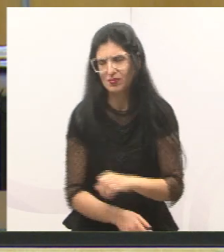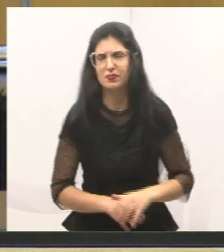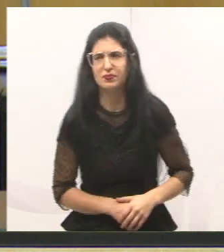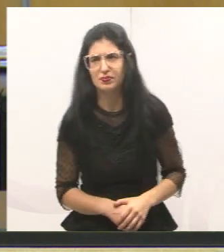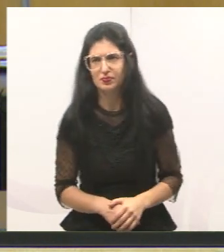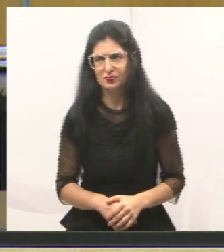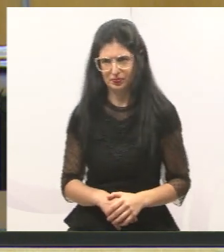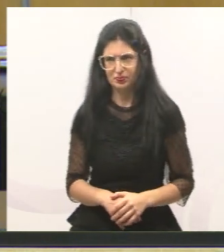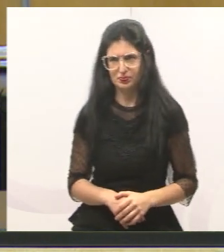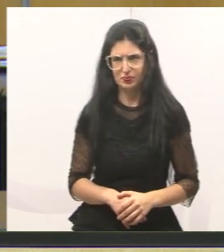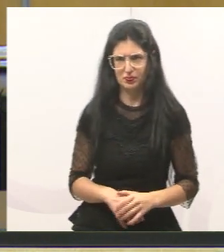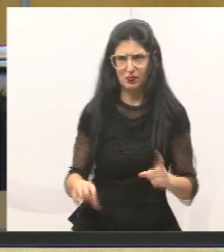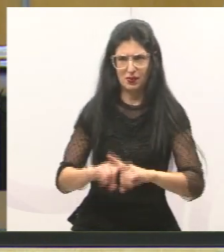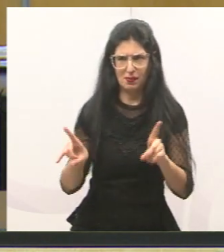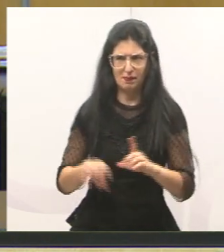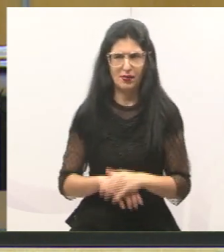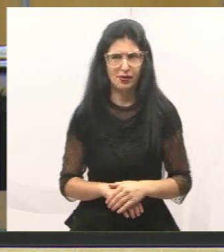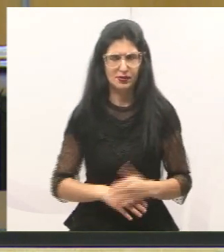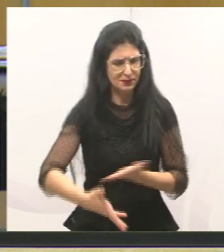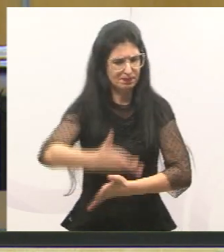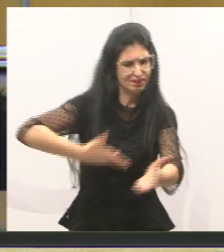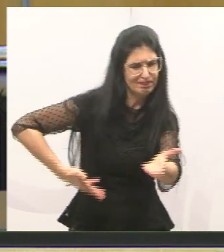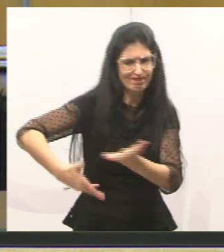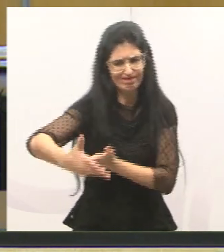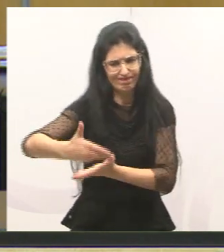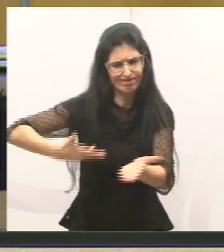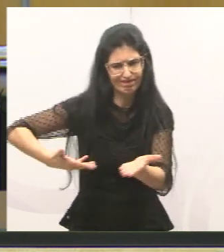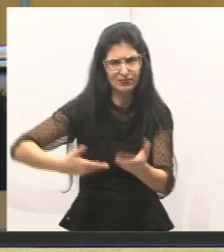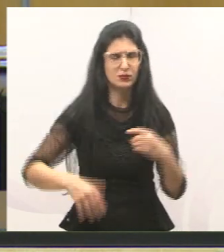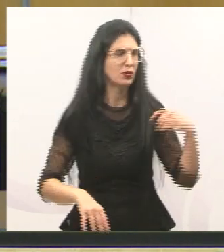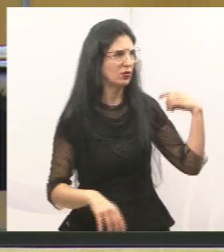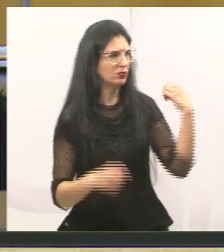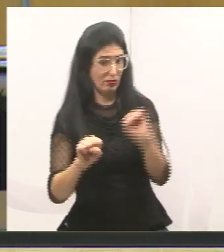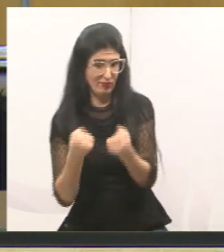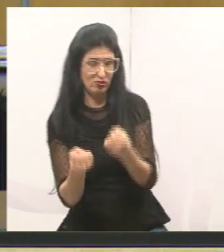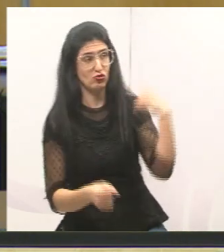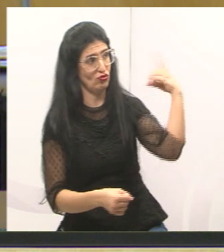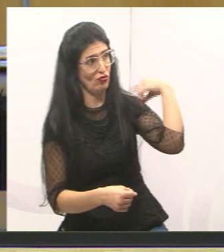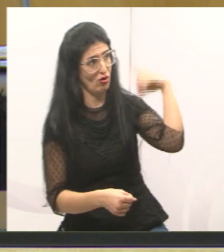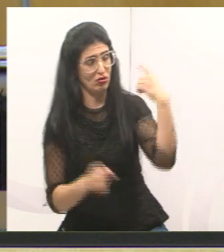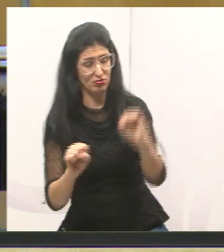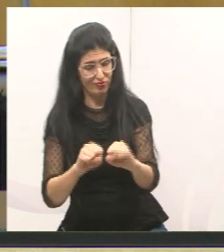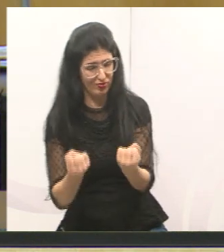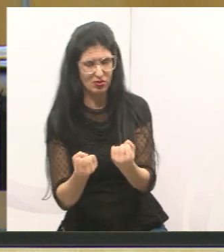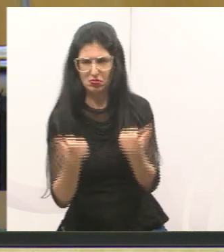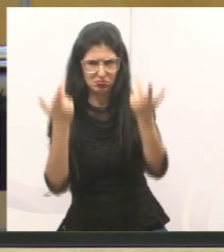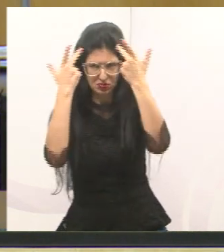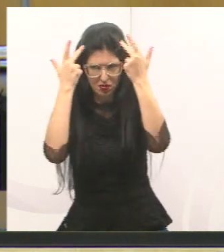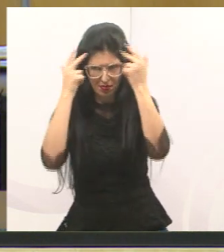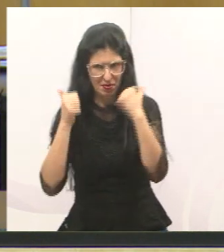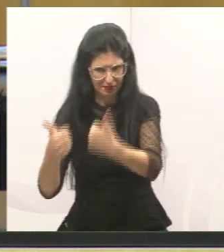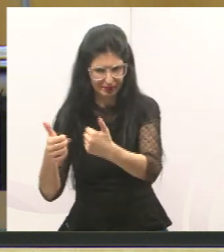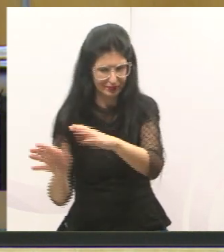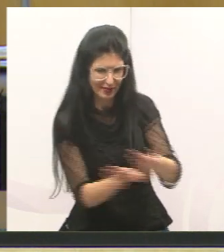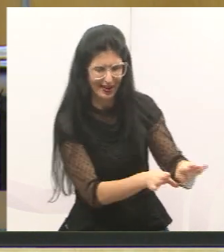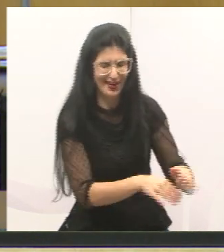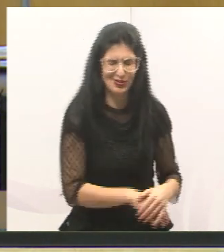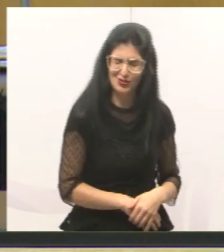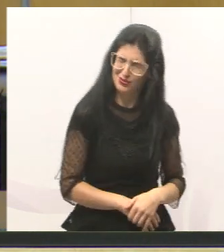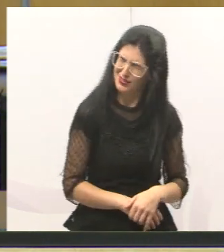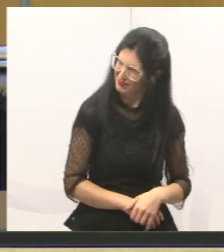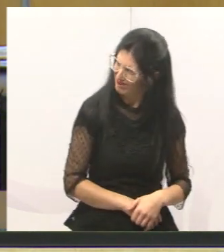com moderação. Nesse sentido, para que o processo em comento não seja posteriormente